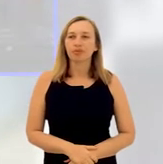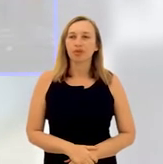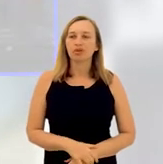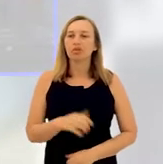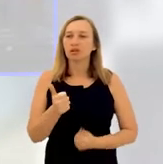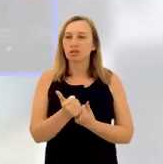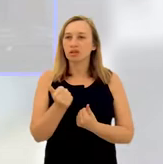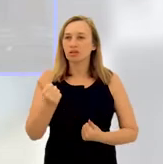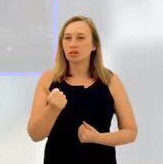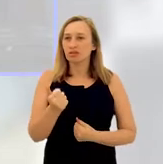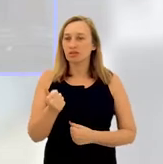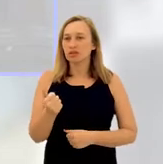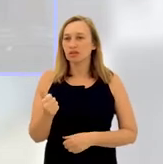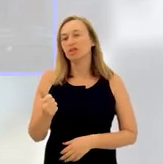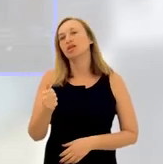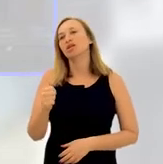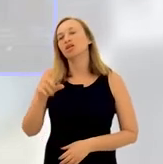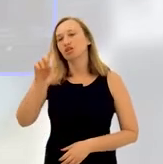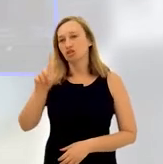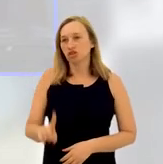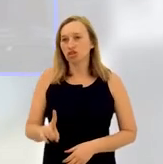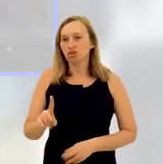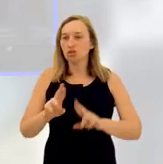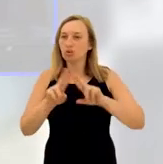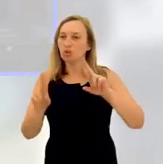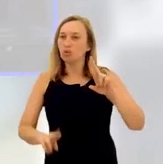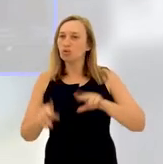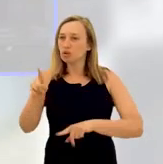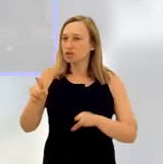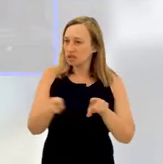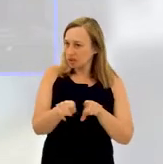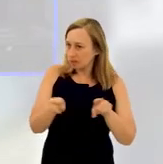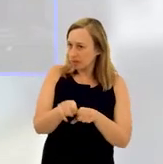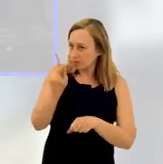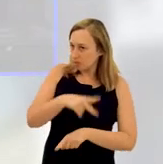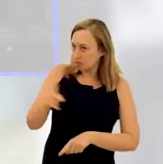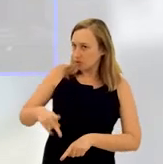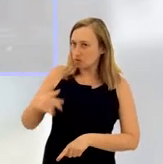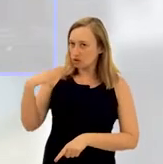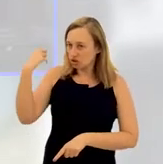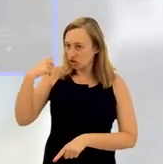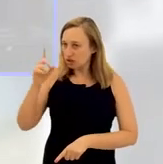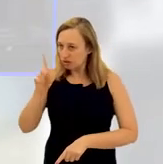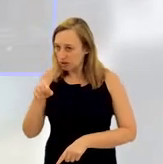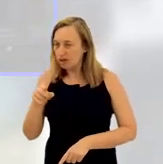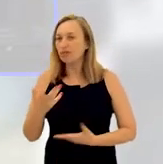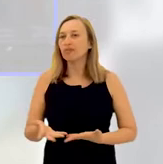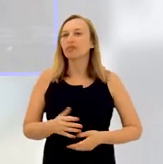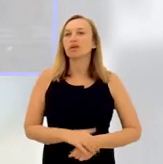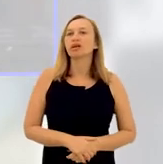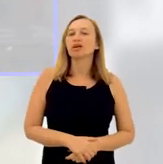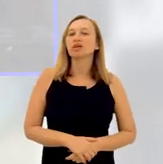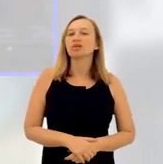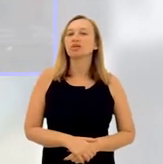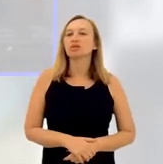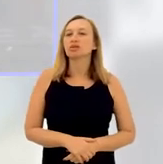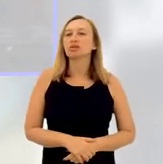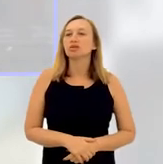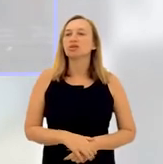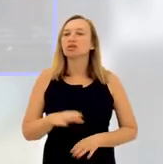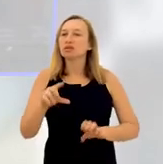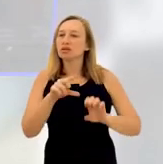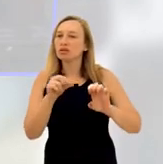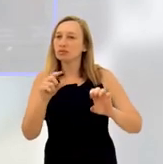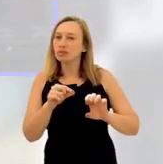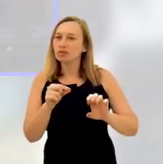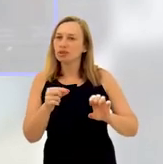Cone, você, além de vice-diretora também da Faculdade Nacional de Direito da UFRJ, você também é professora de Direito Comercial, né? Foi esse